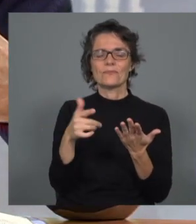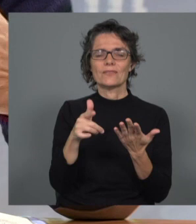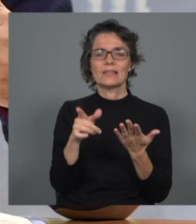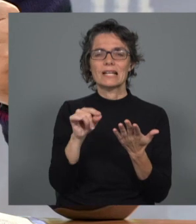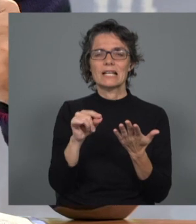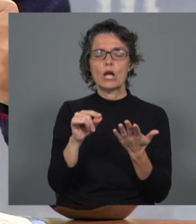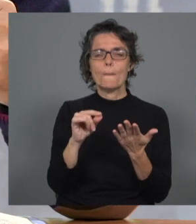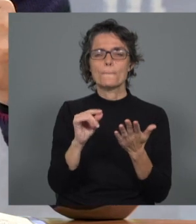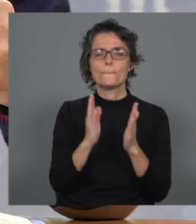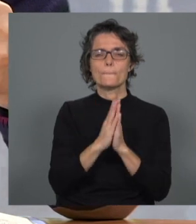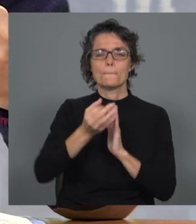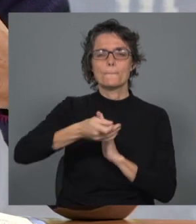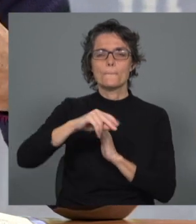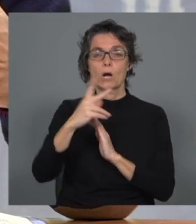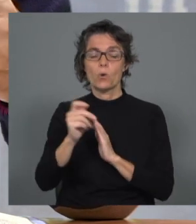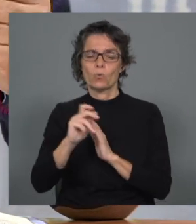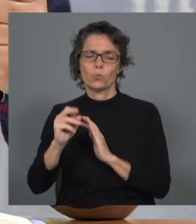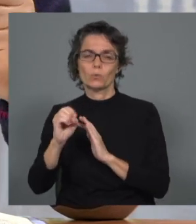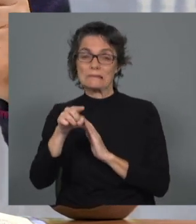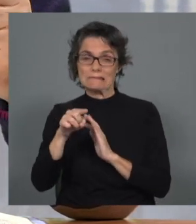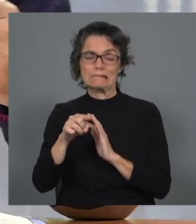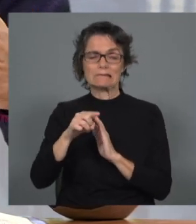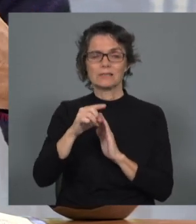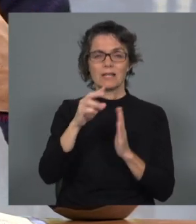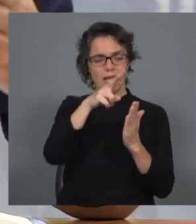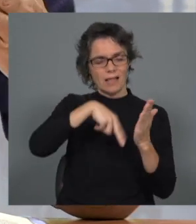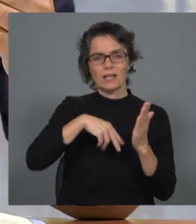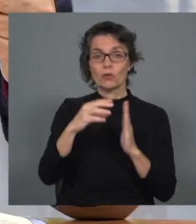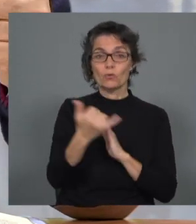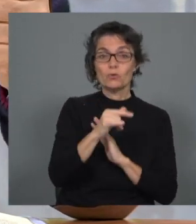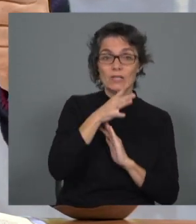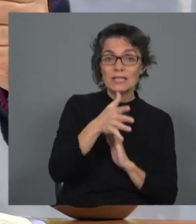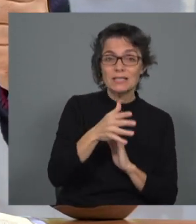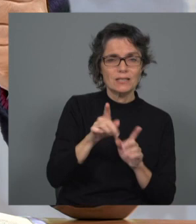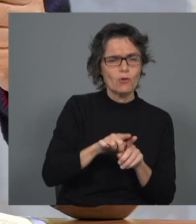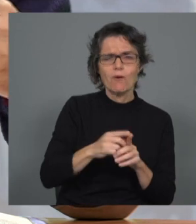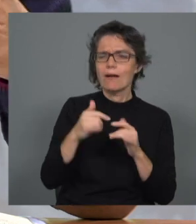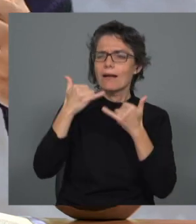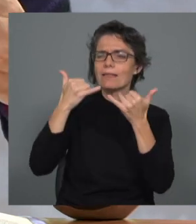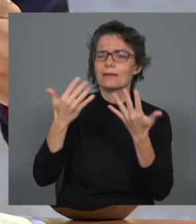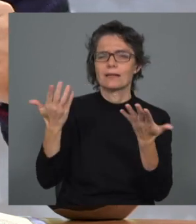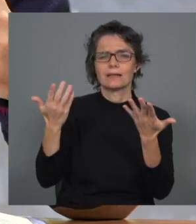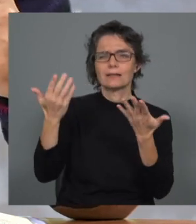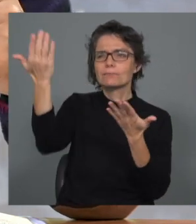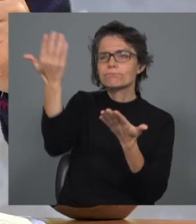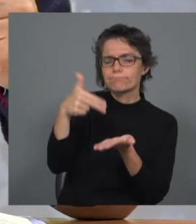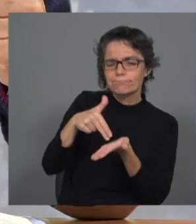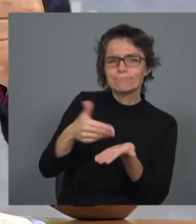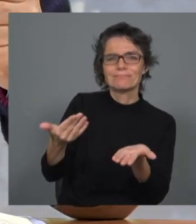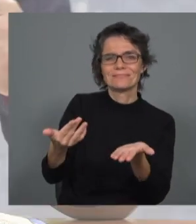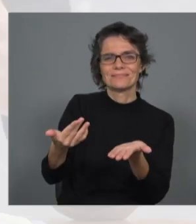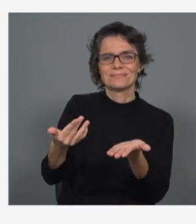São Paulo, na segunda leitura, aos Filipenses, diz: alegrai-vos sempre no Senhor. Novamente vos